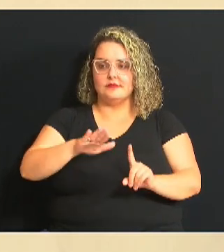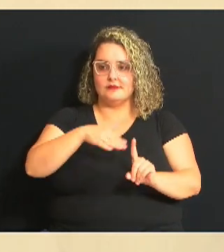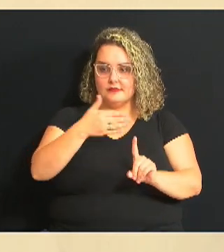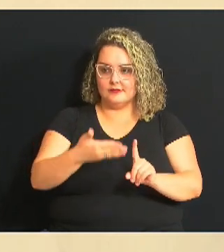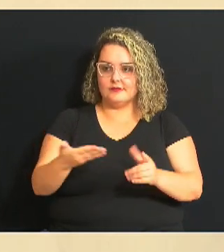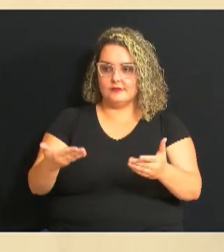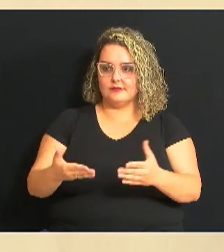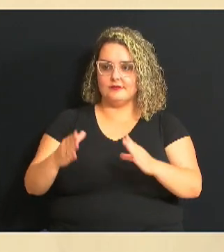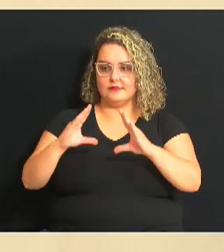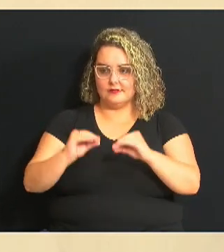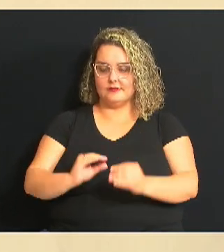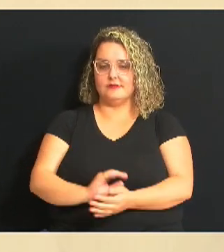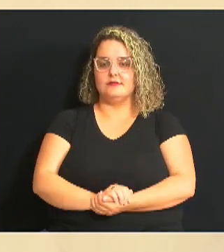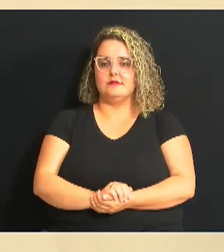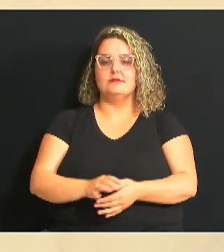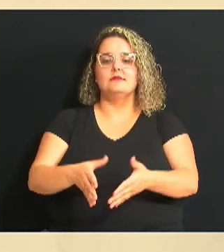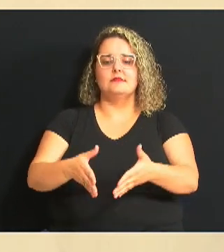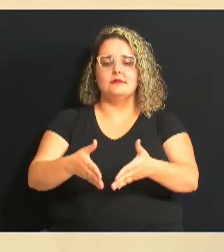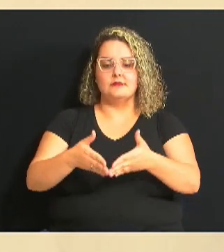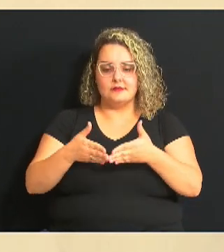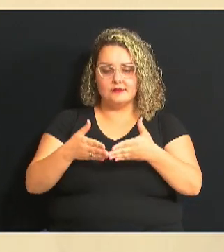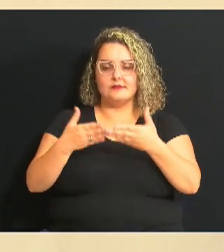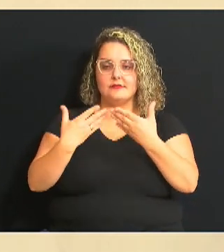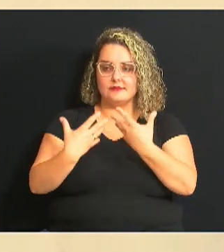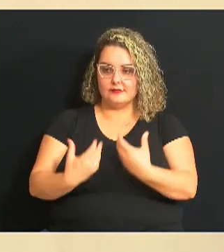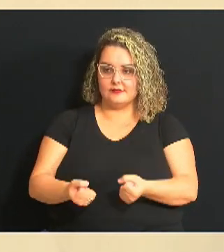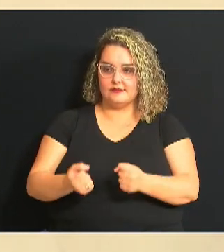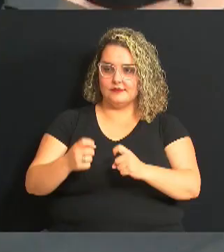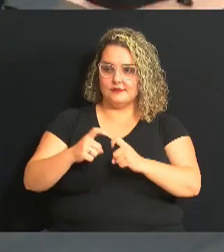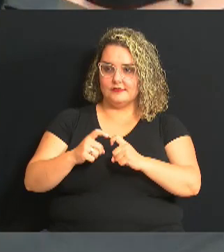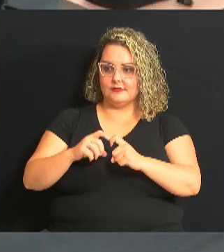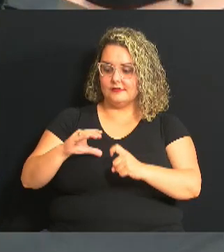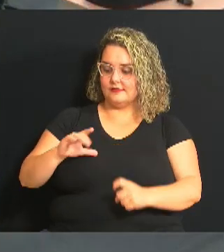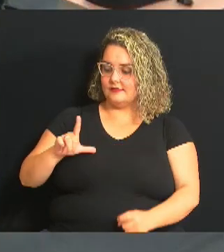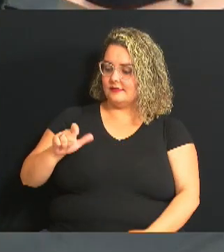noite. Por favor, recebam Dr. Cláudio Azenha.